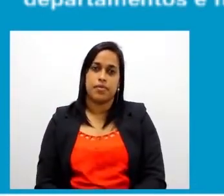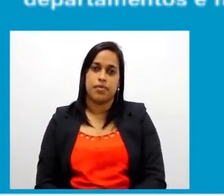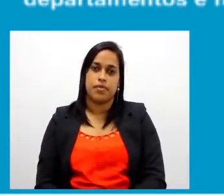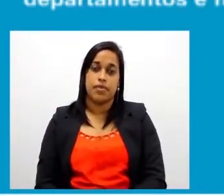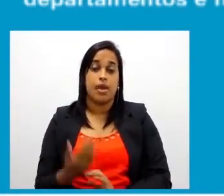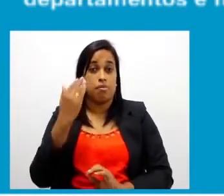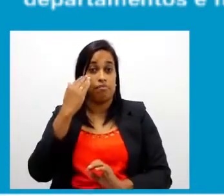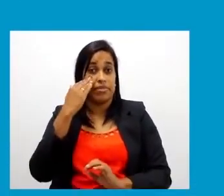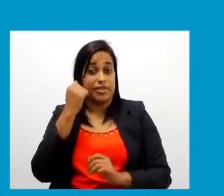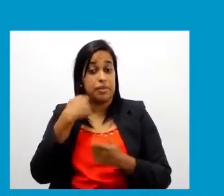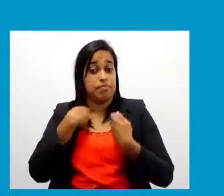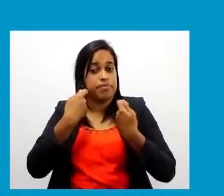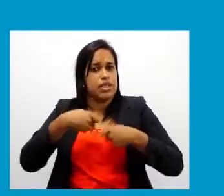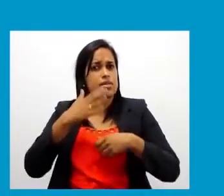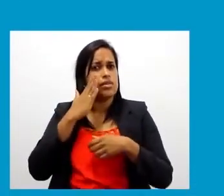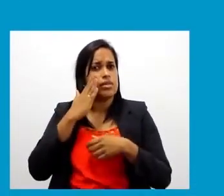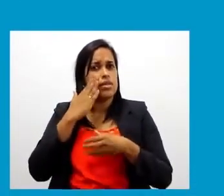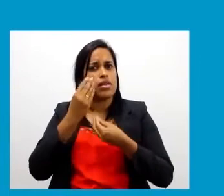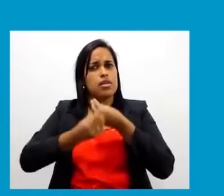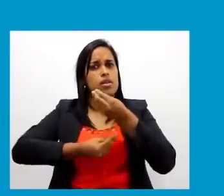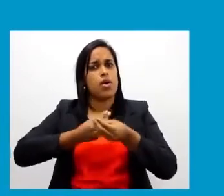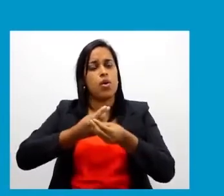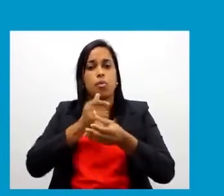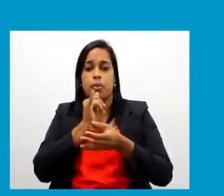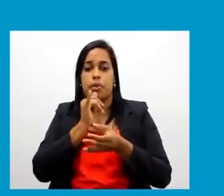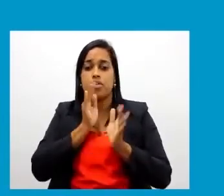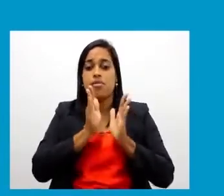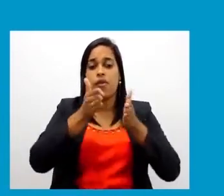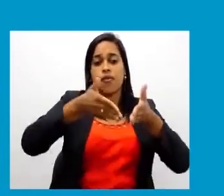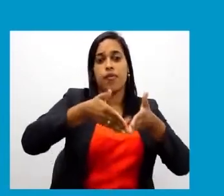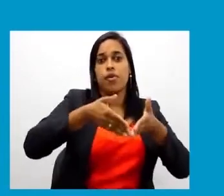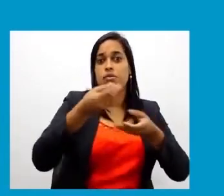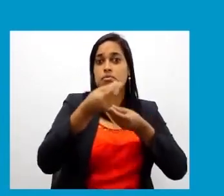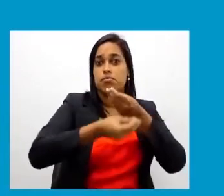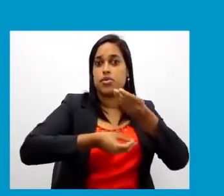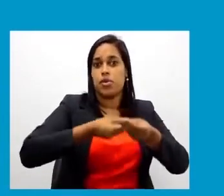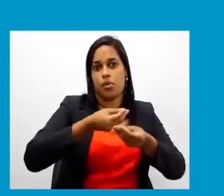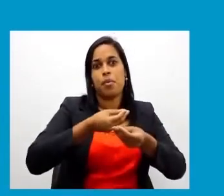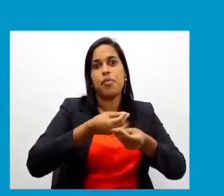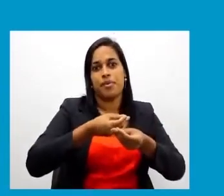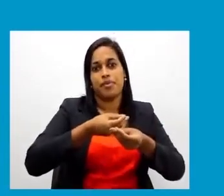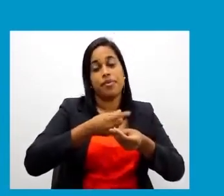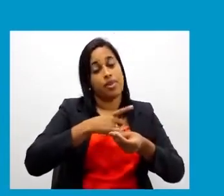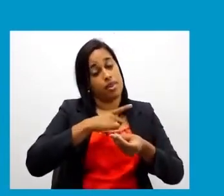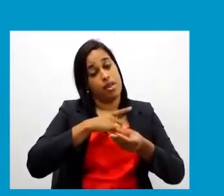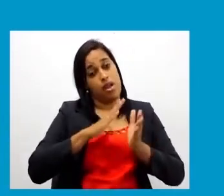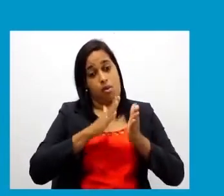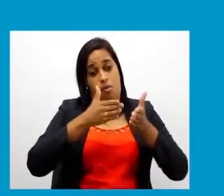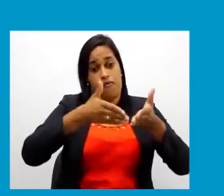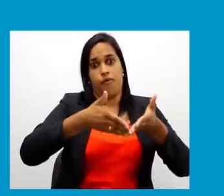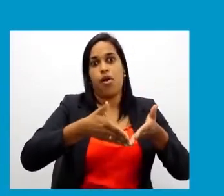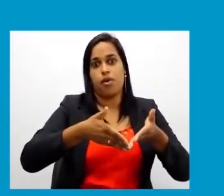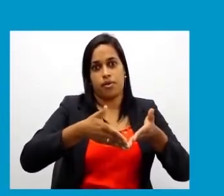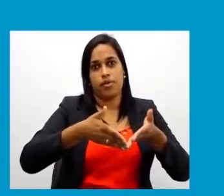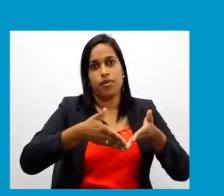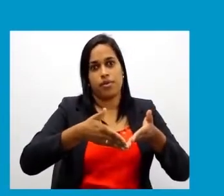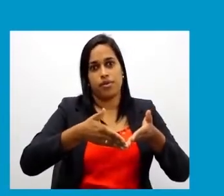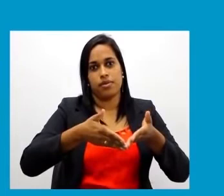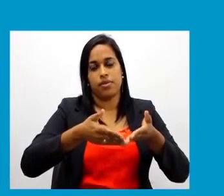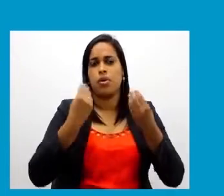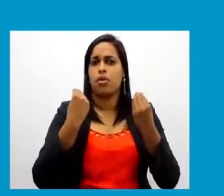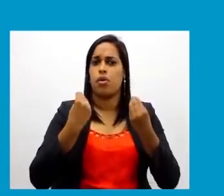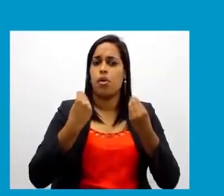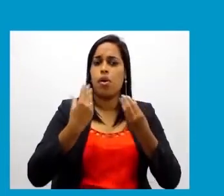Para saber disso, eu preciso entender e conhecer quais são as direções básicas desse fluxo. Esse fluxo segue uma direção.